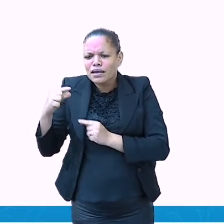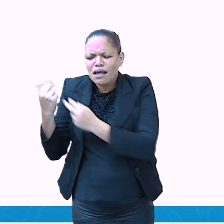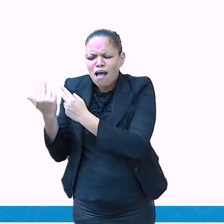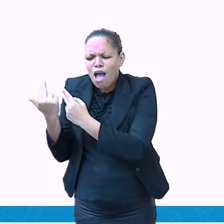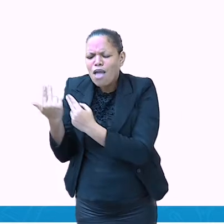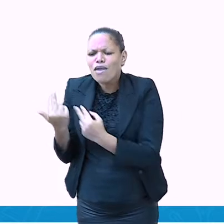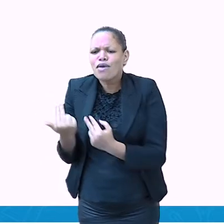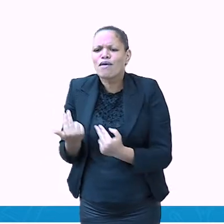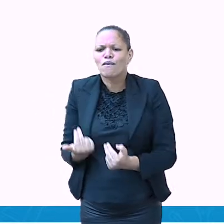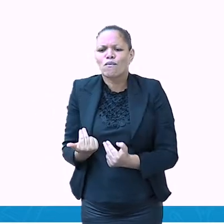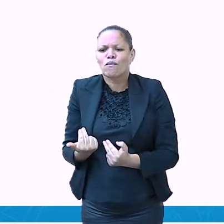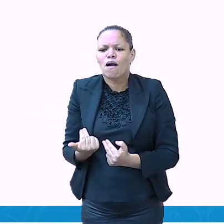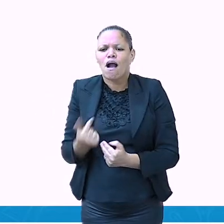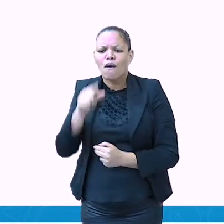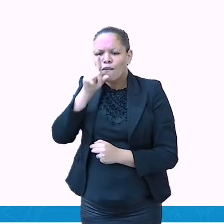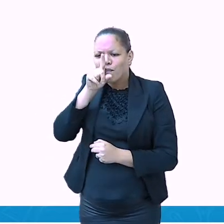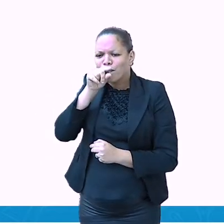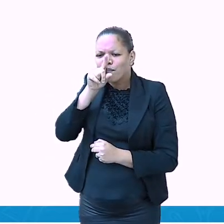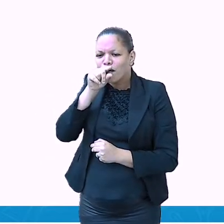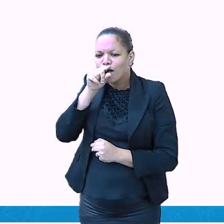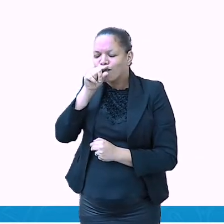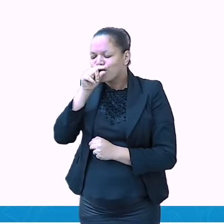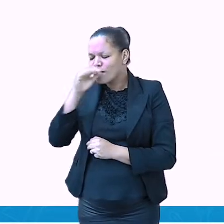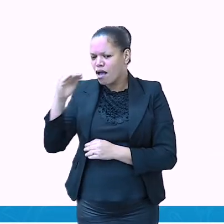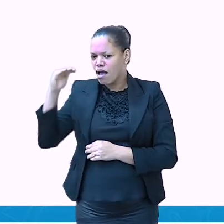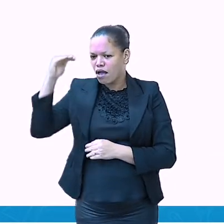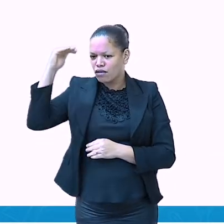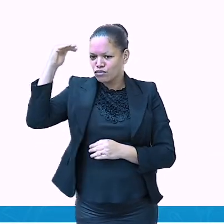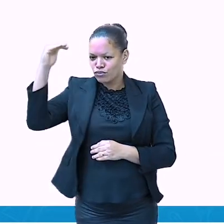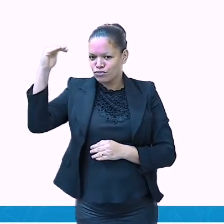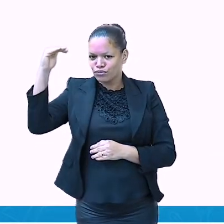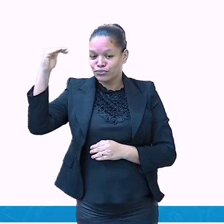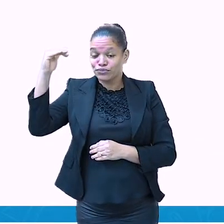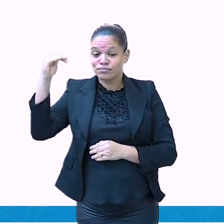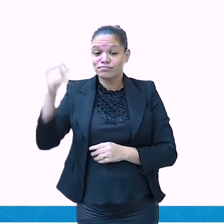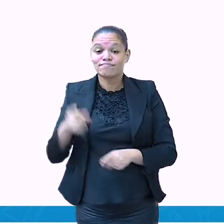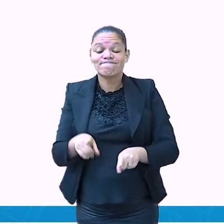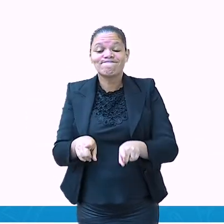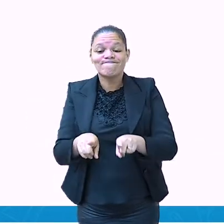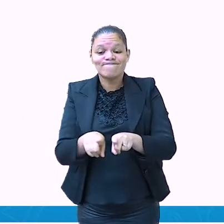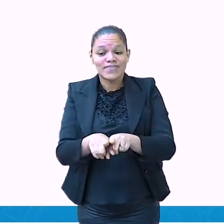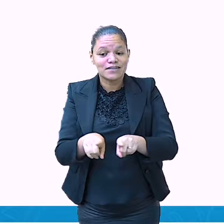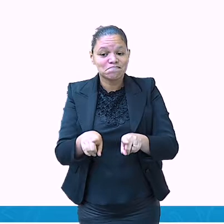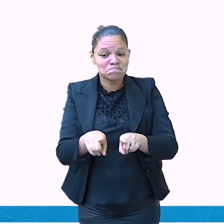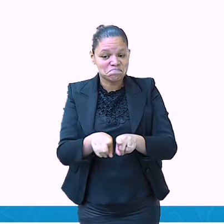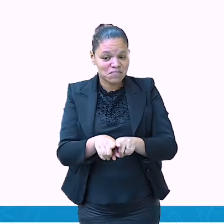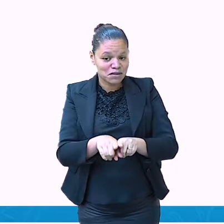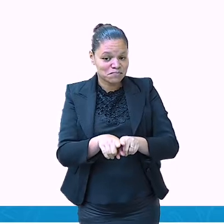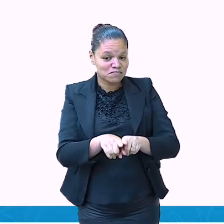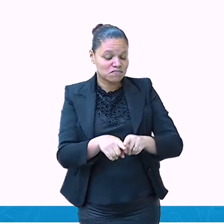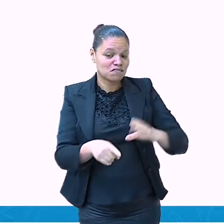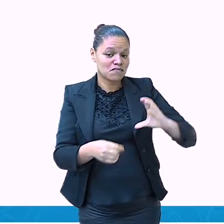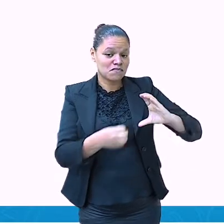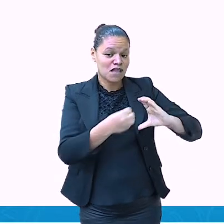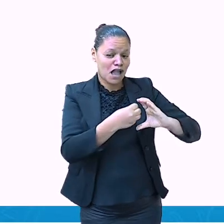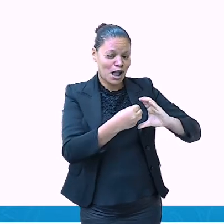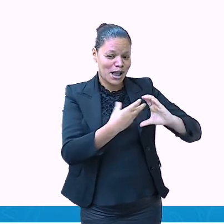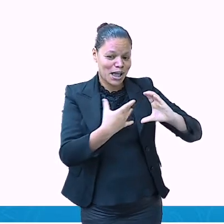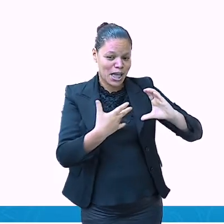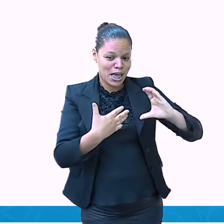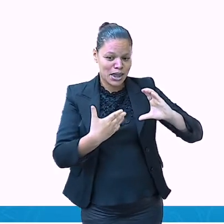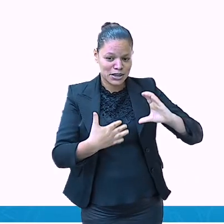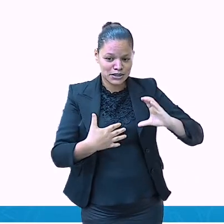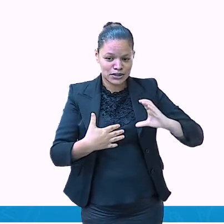Outras características também, as aves possuem pulmões muito pequenos. Mas envolto ali,